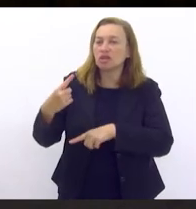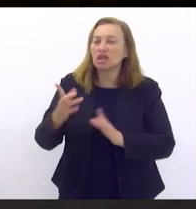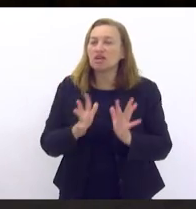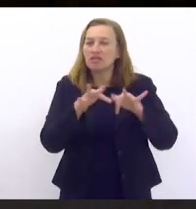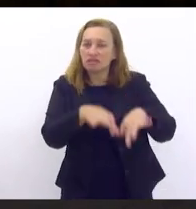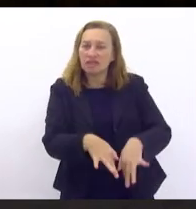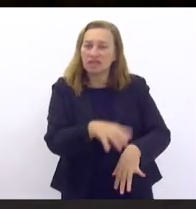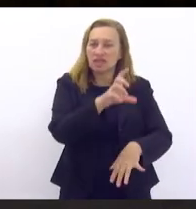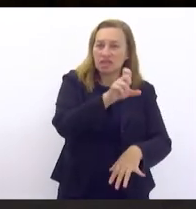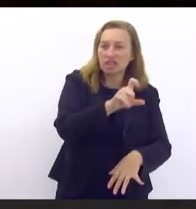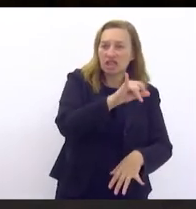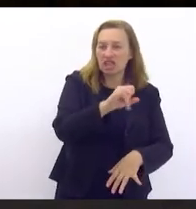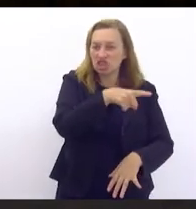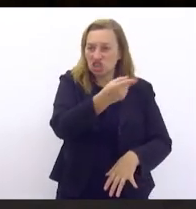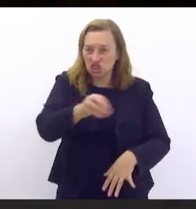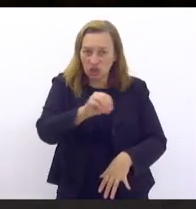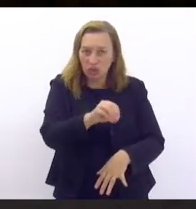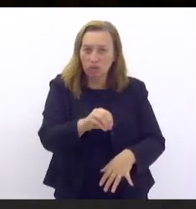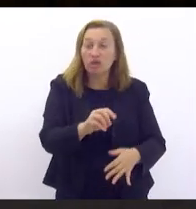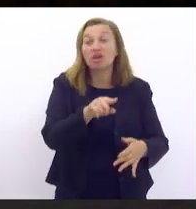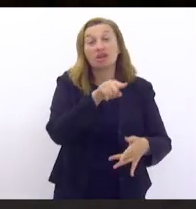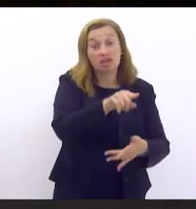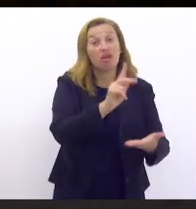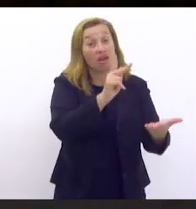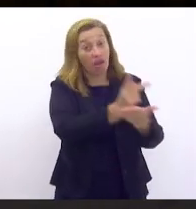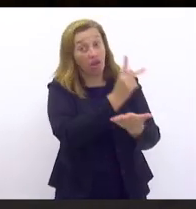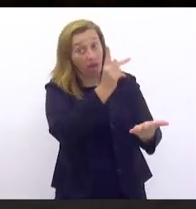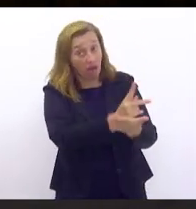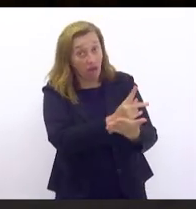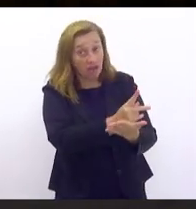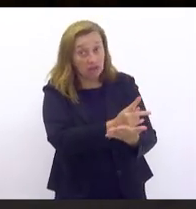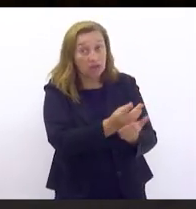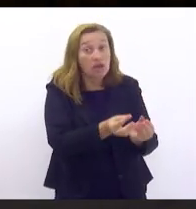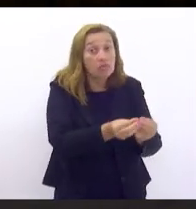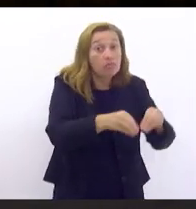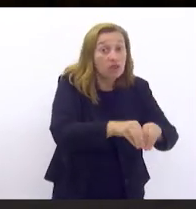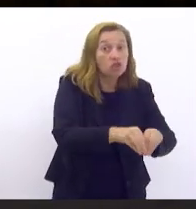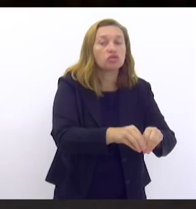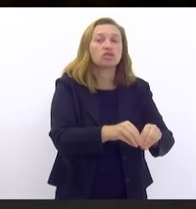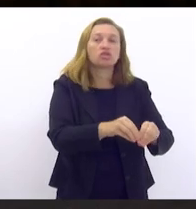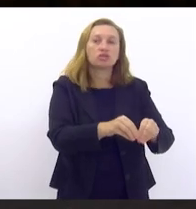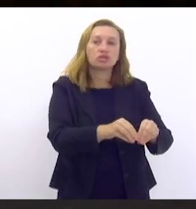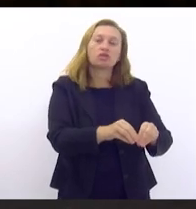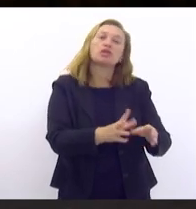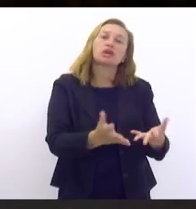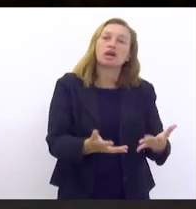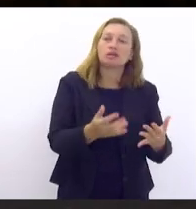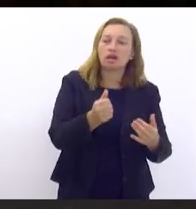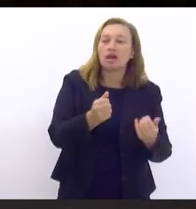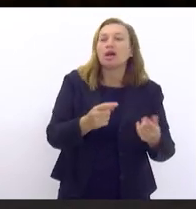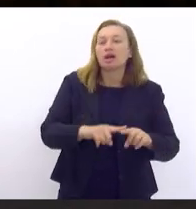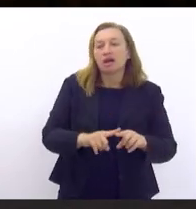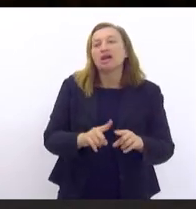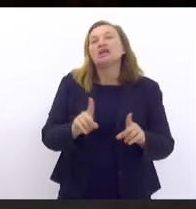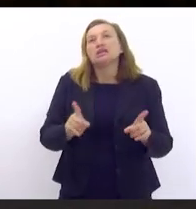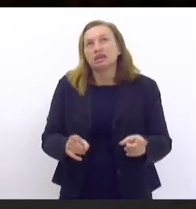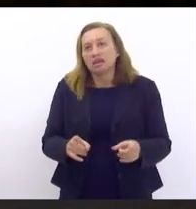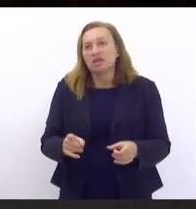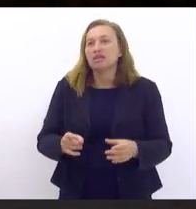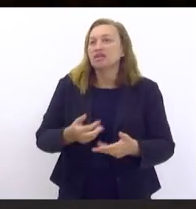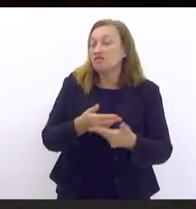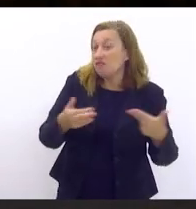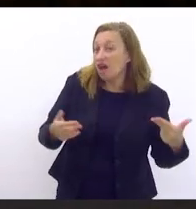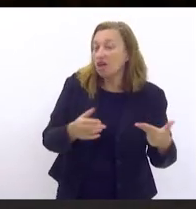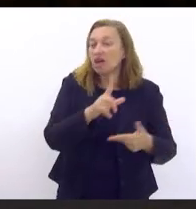lixões que a gente considera lixões oficiais porque são oficialmente é informados para a gente pelas prefeituras é claro que a gente tem uma série de